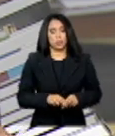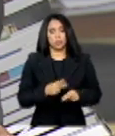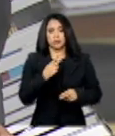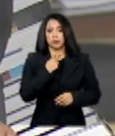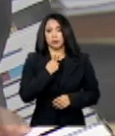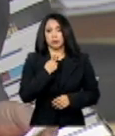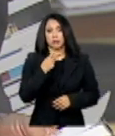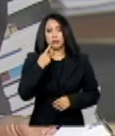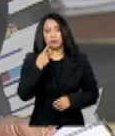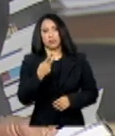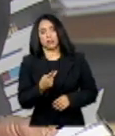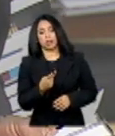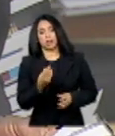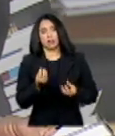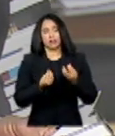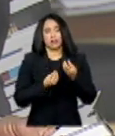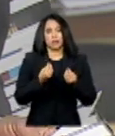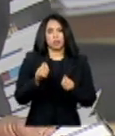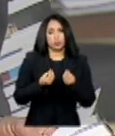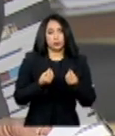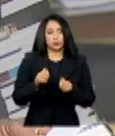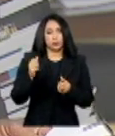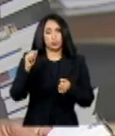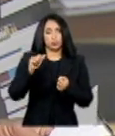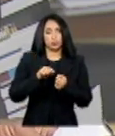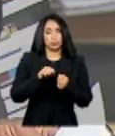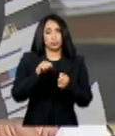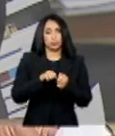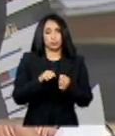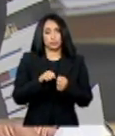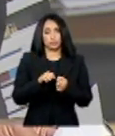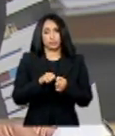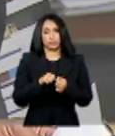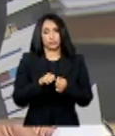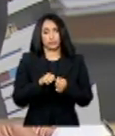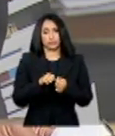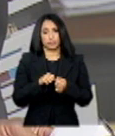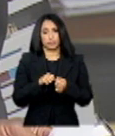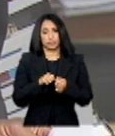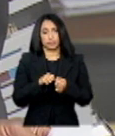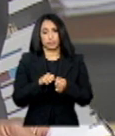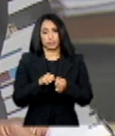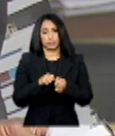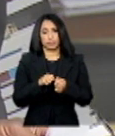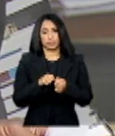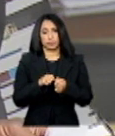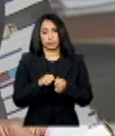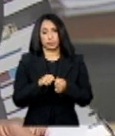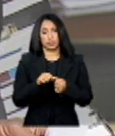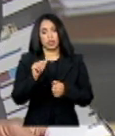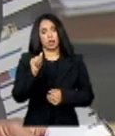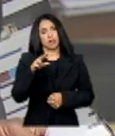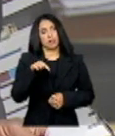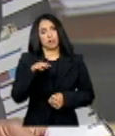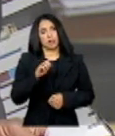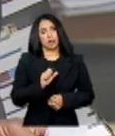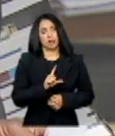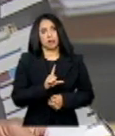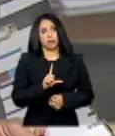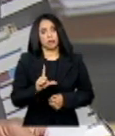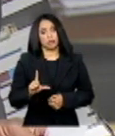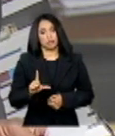instrução instrução ocorrida pela anel a